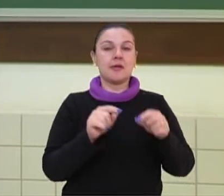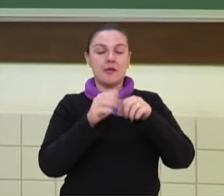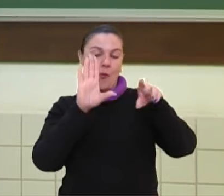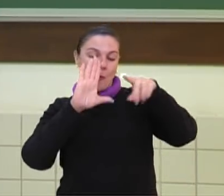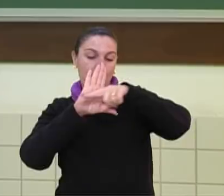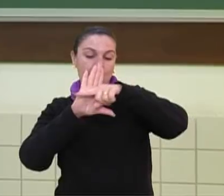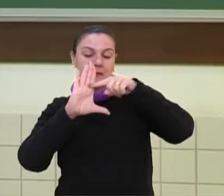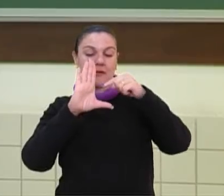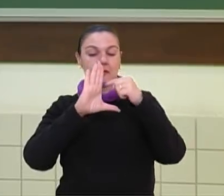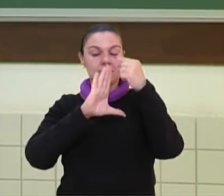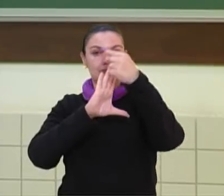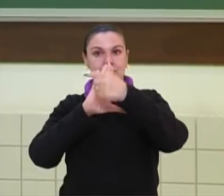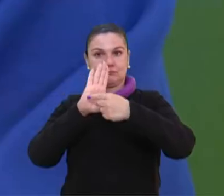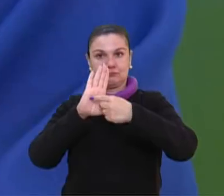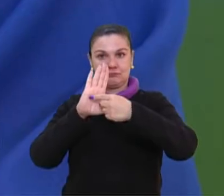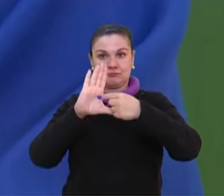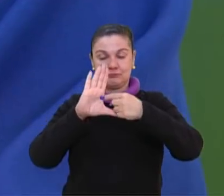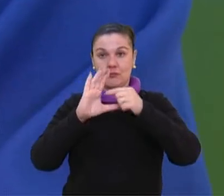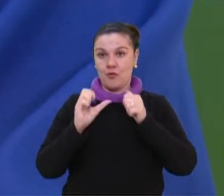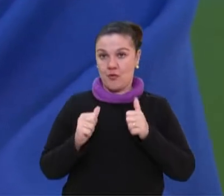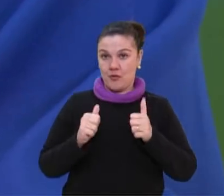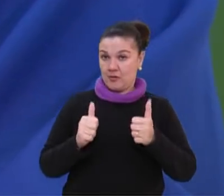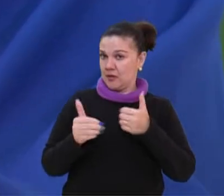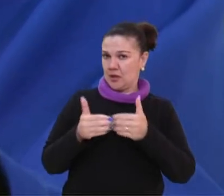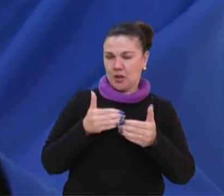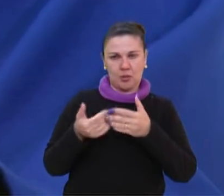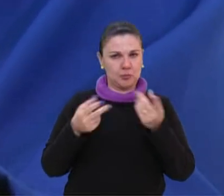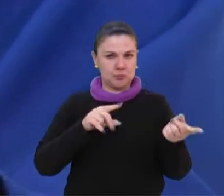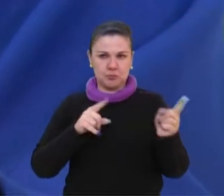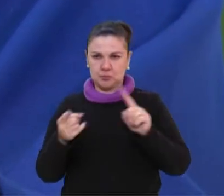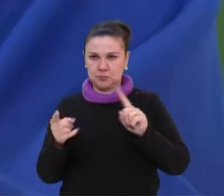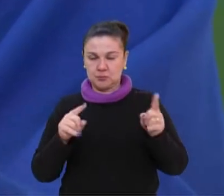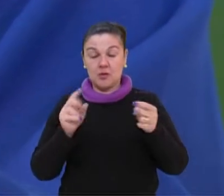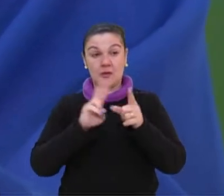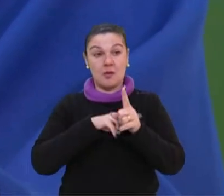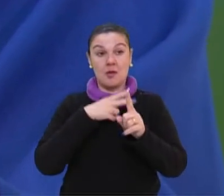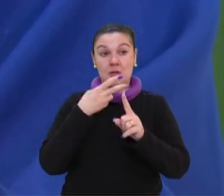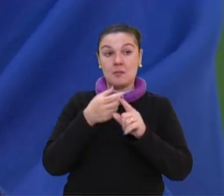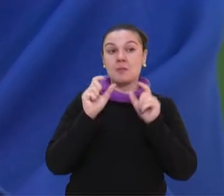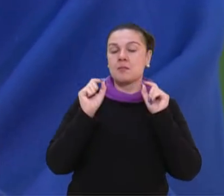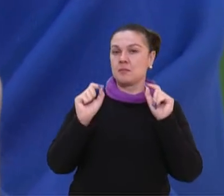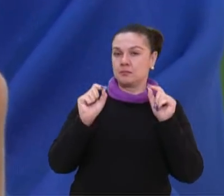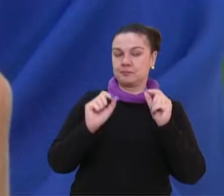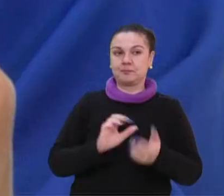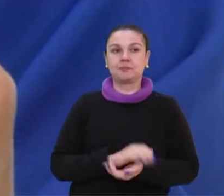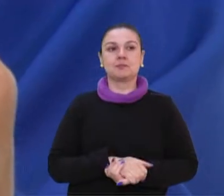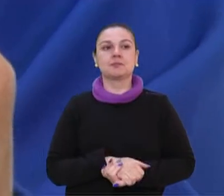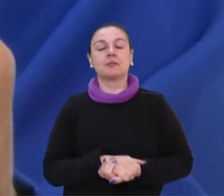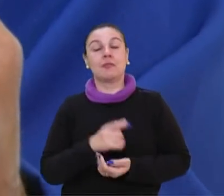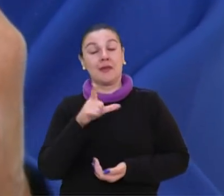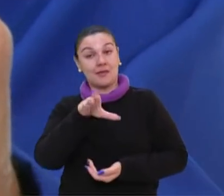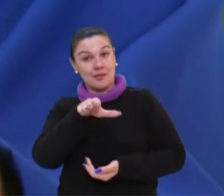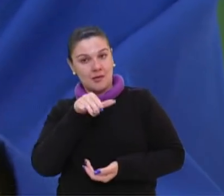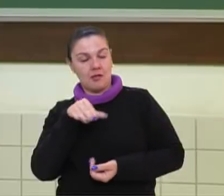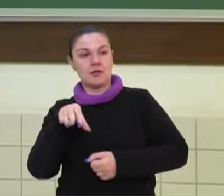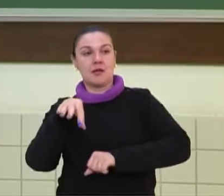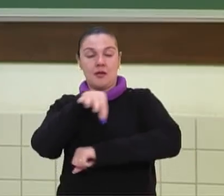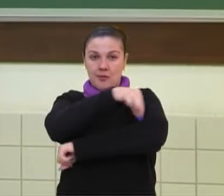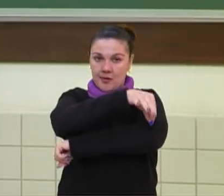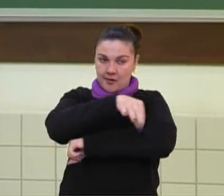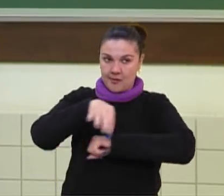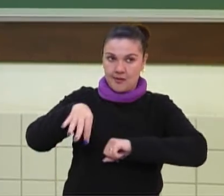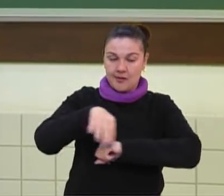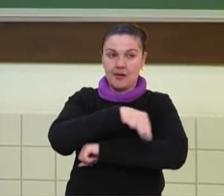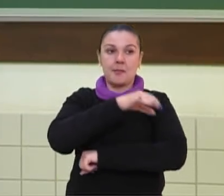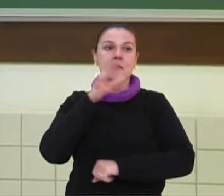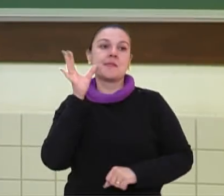metade desse transferidor, tanto um quanto o outro, tá bom? Além do transferidor, então, vocês têm em mãos ali